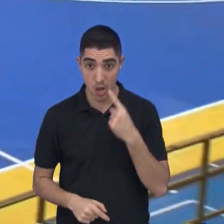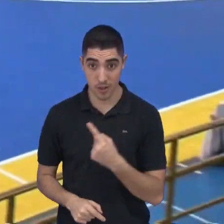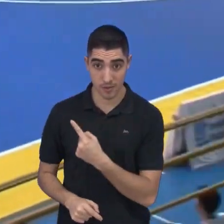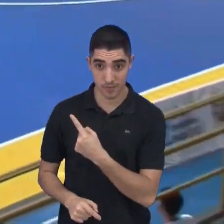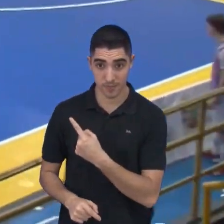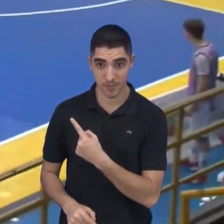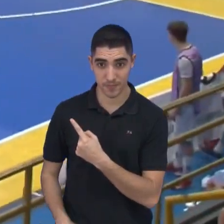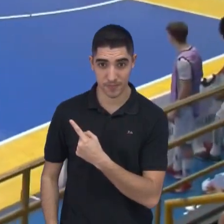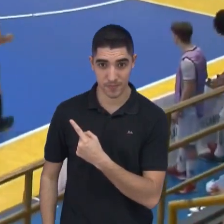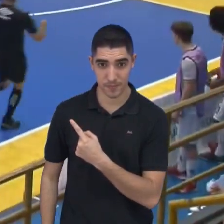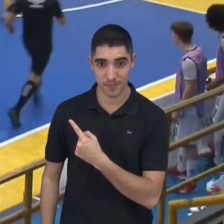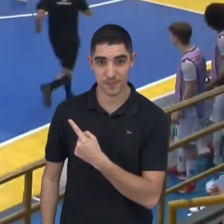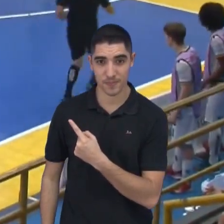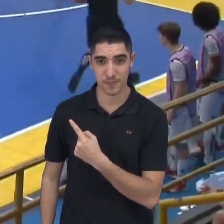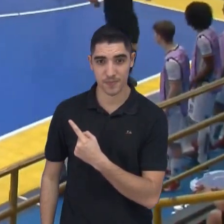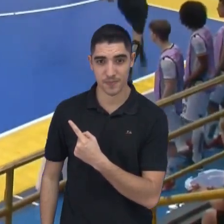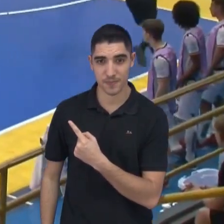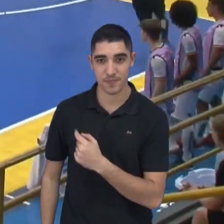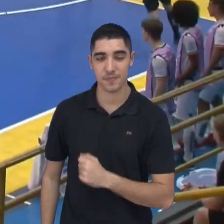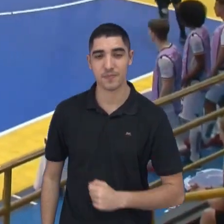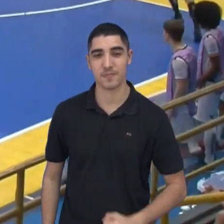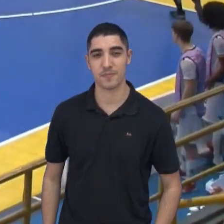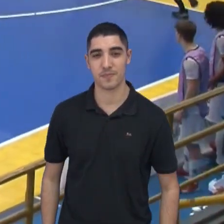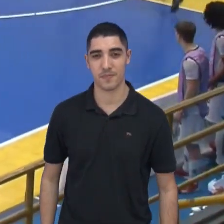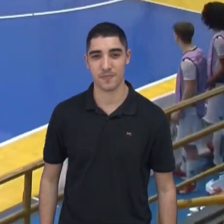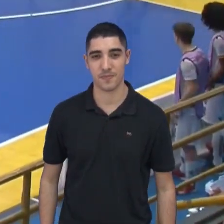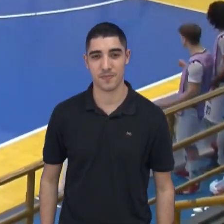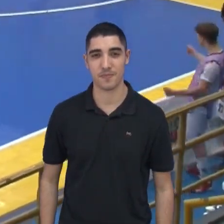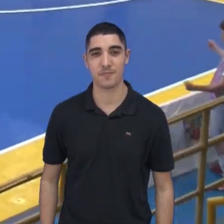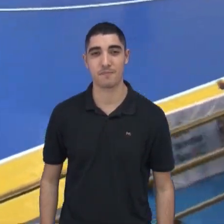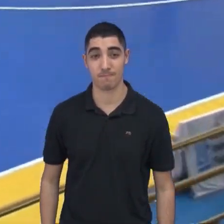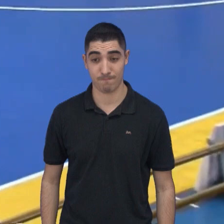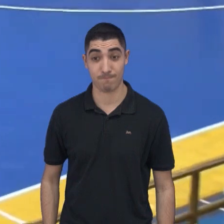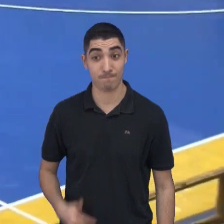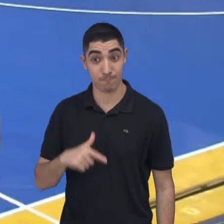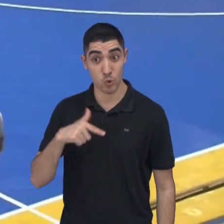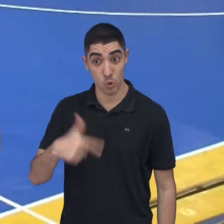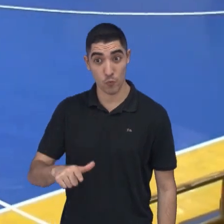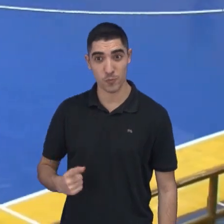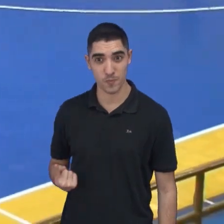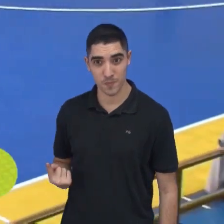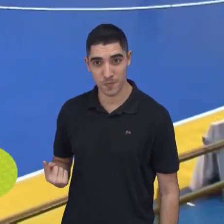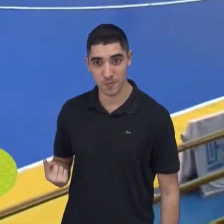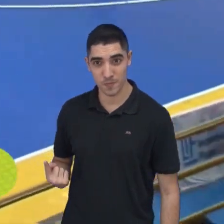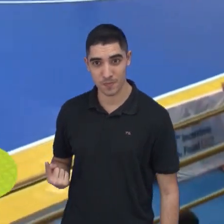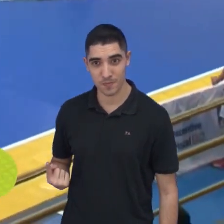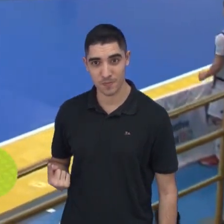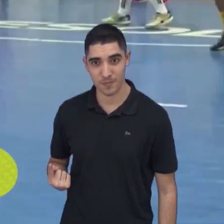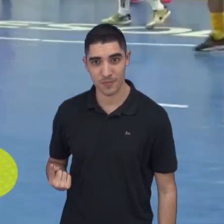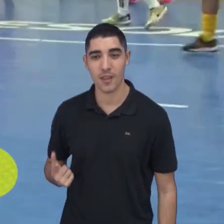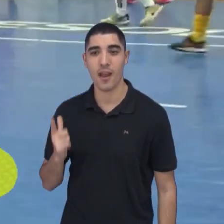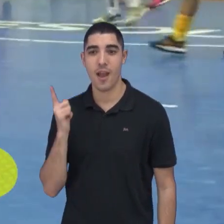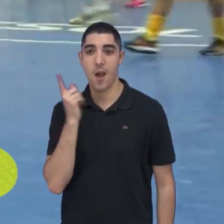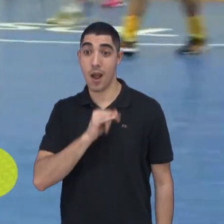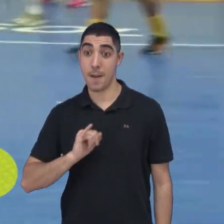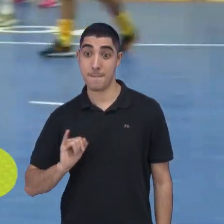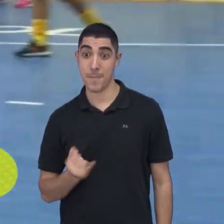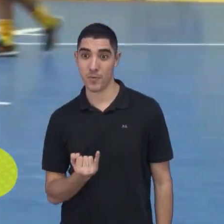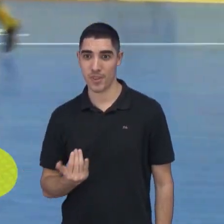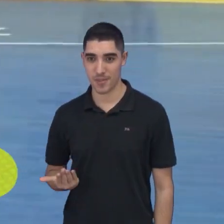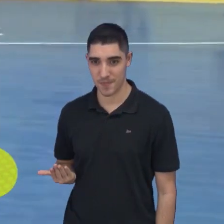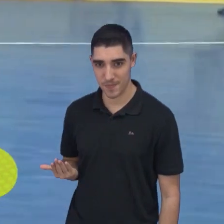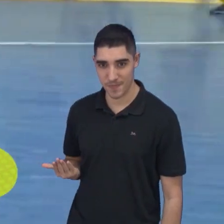Cauã, pra Zup, pra Cauã, que rolou pro Bahia, defendeu o PP, na sobra bateu o Paulinho e Zup esticou o pernão pra colocar